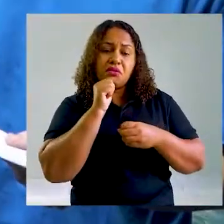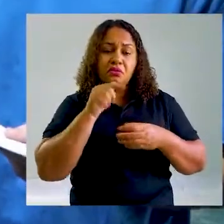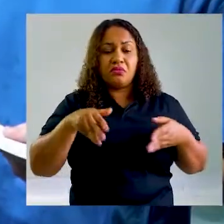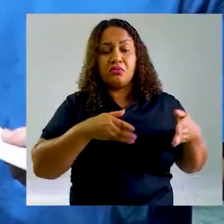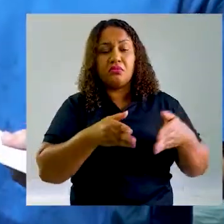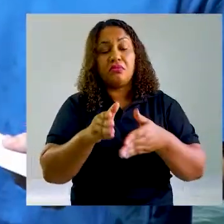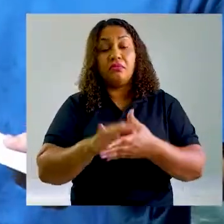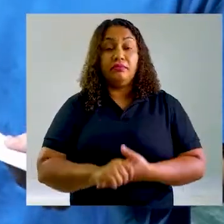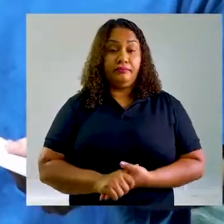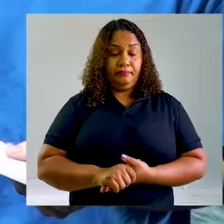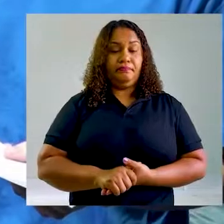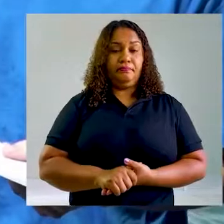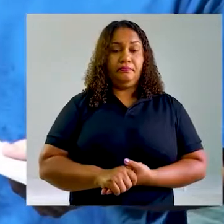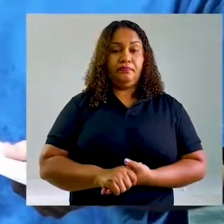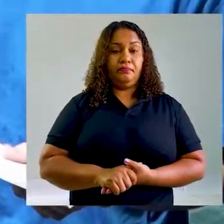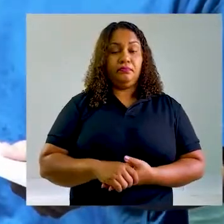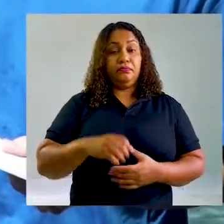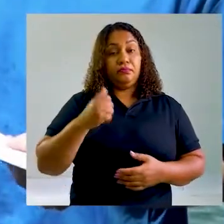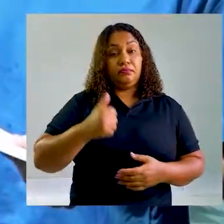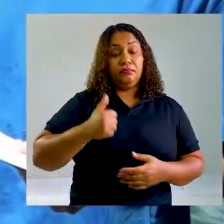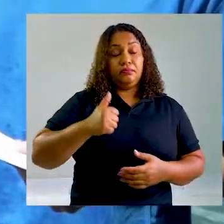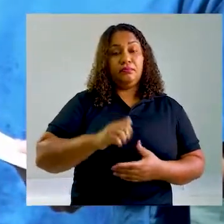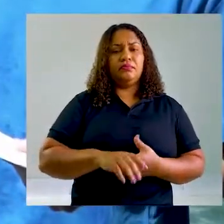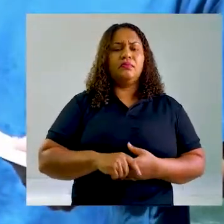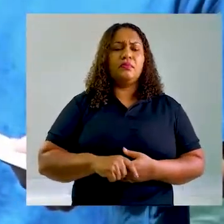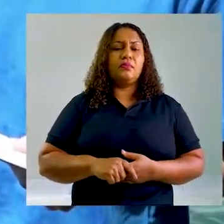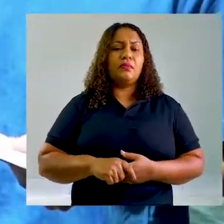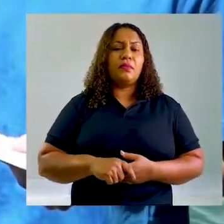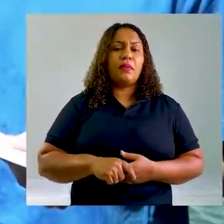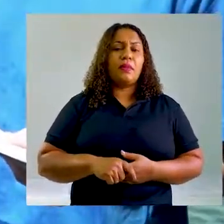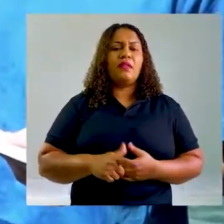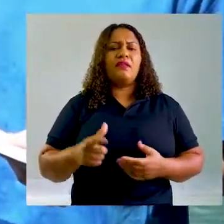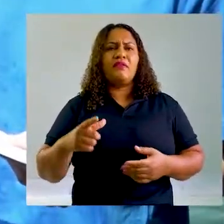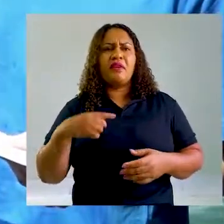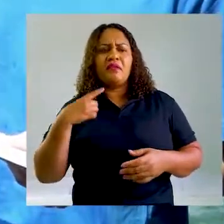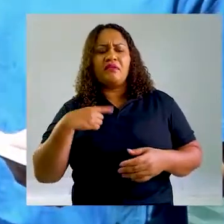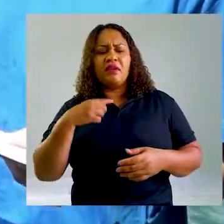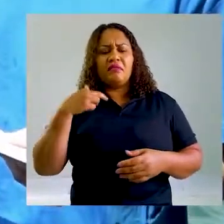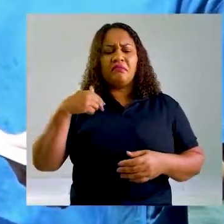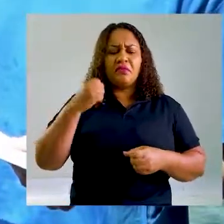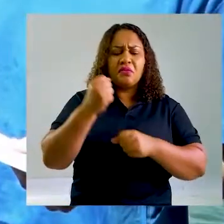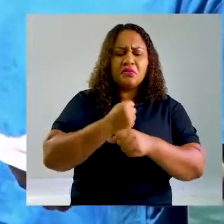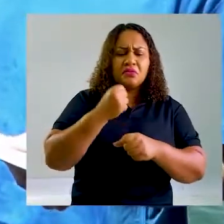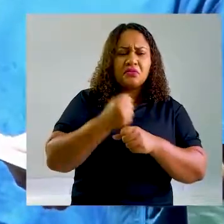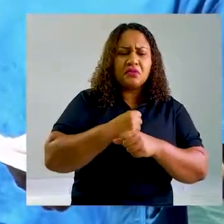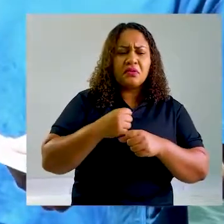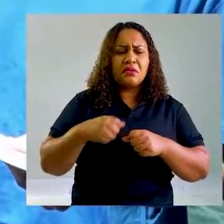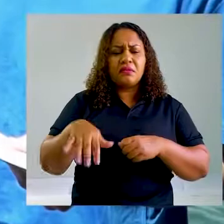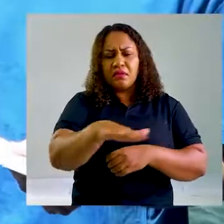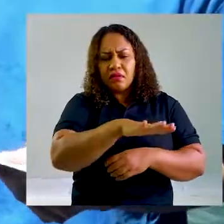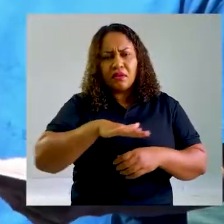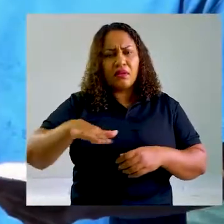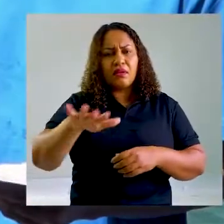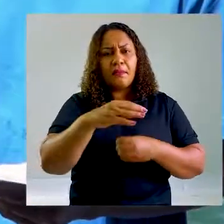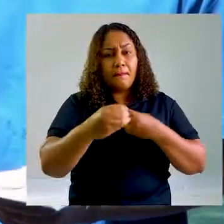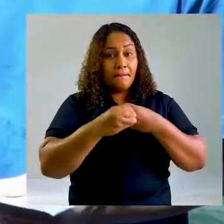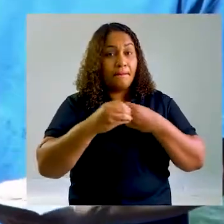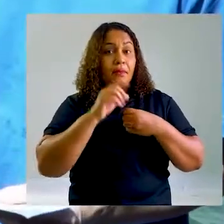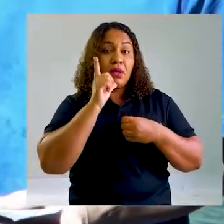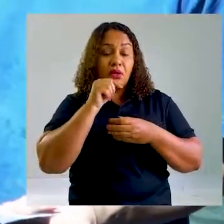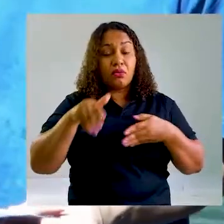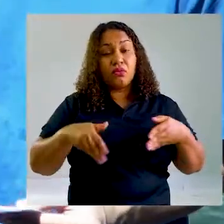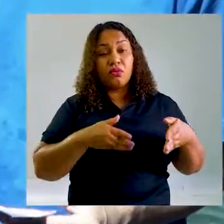aos rios? Primeiro, né, você aterrando, ocupando essas margens, essas áreas muito próximas ao